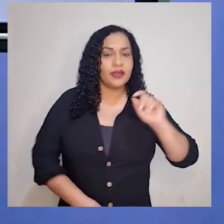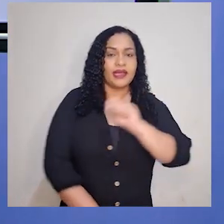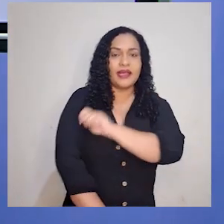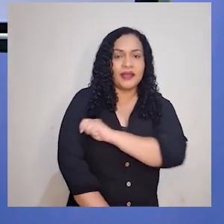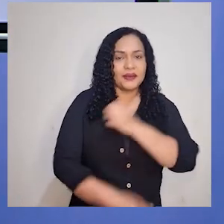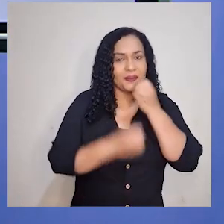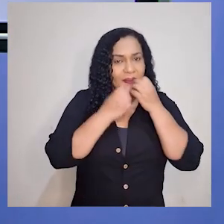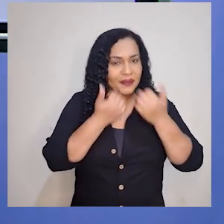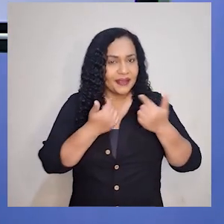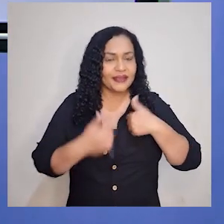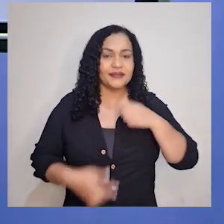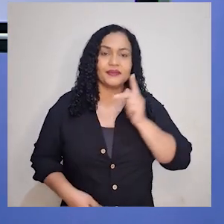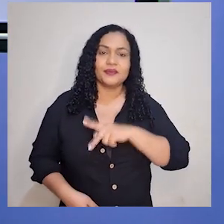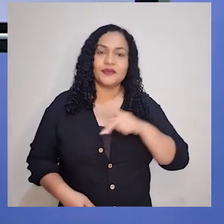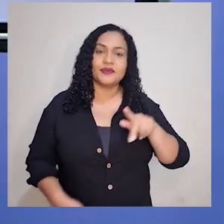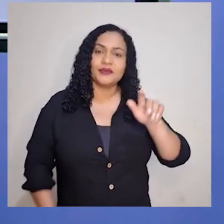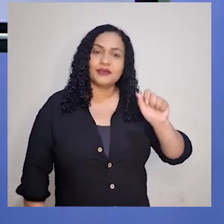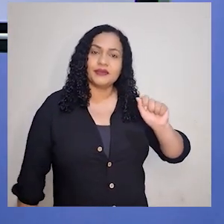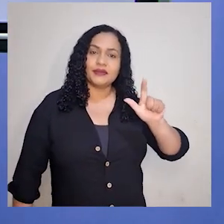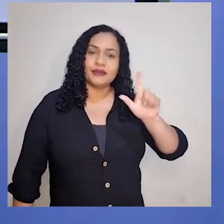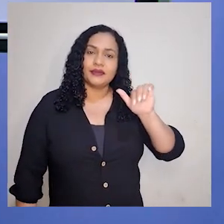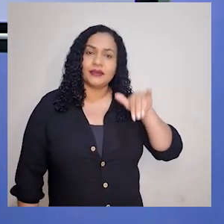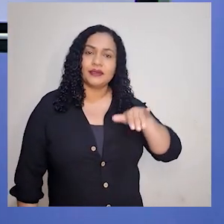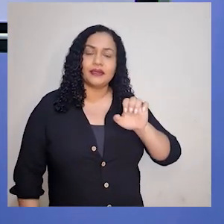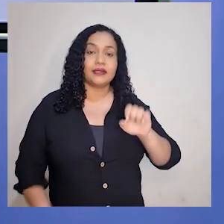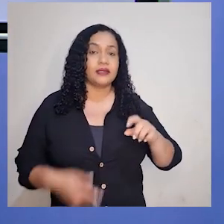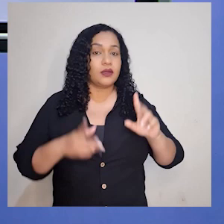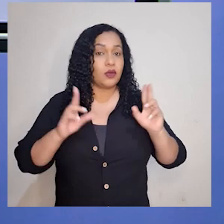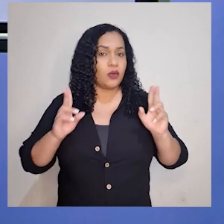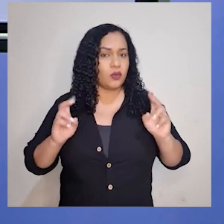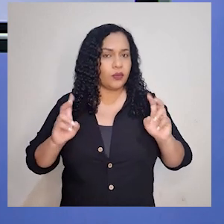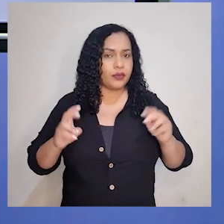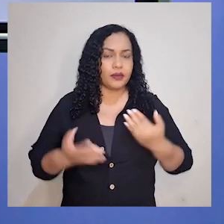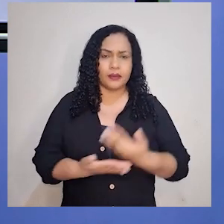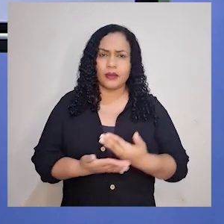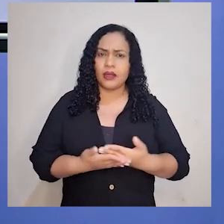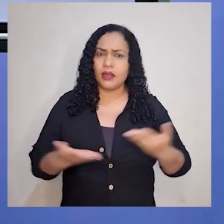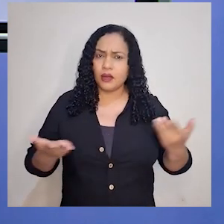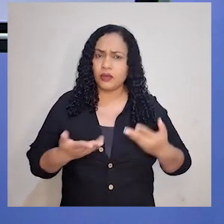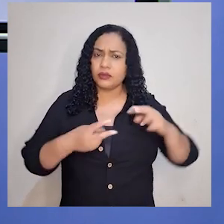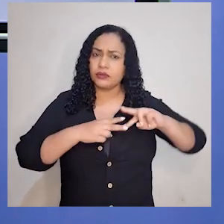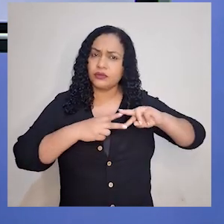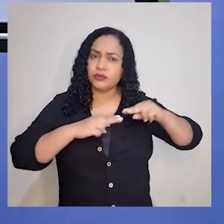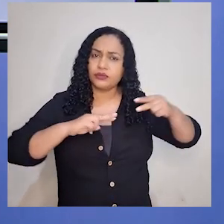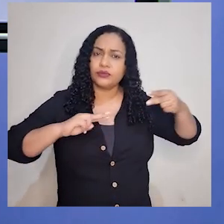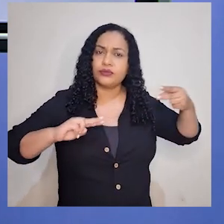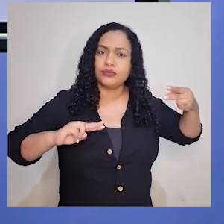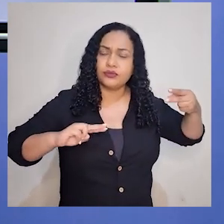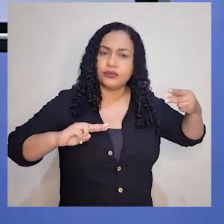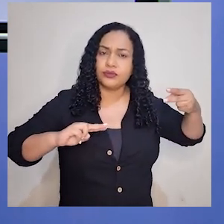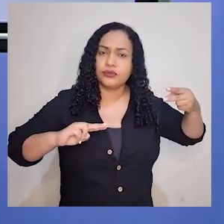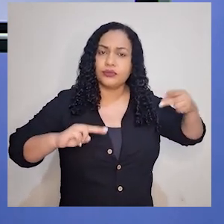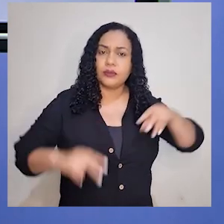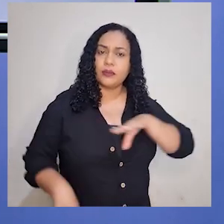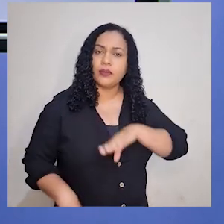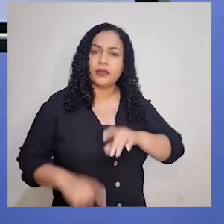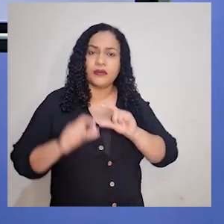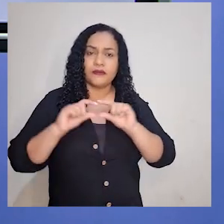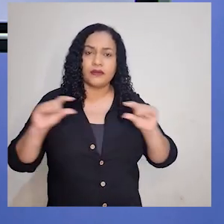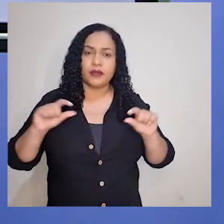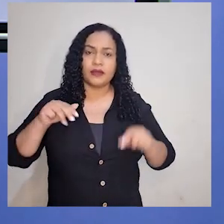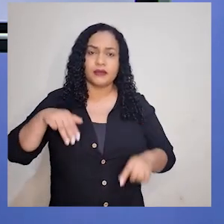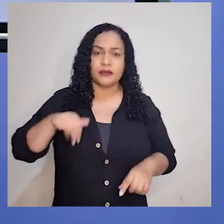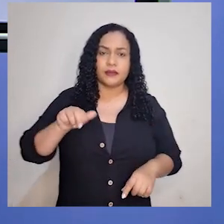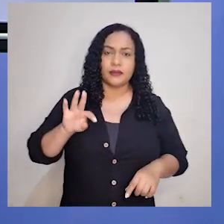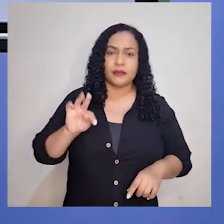Olá, alunos, tudo bem? Eu sou a professora Aline e hoje o tema da nossa aula é material genético. Mas afinal, o que é material